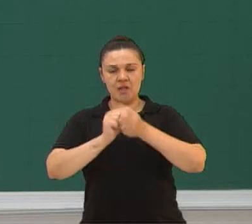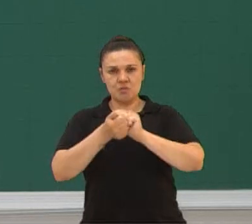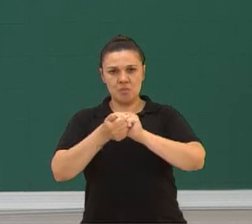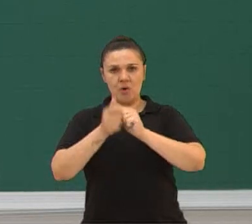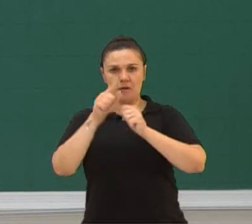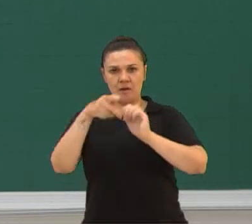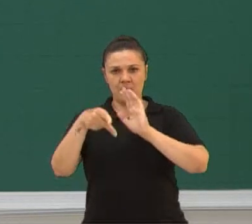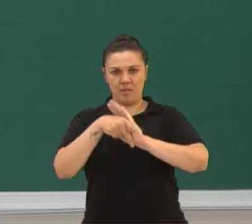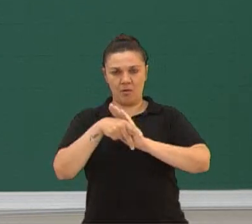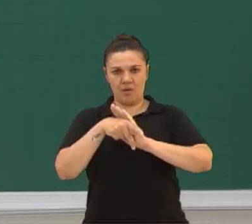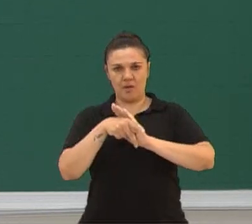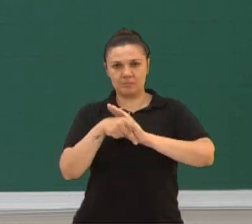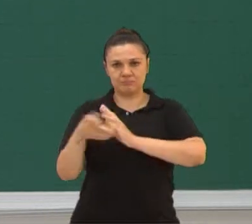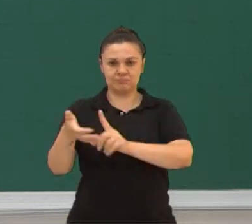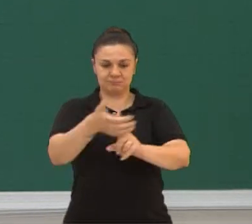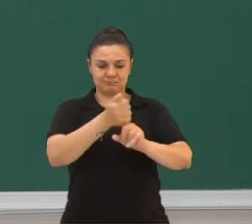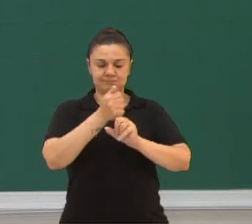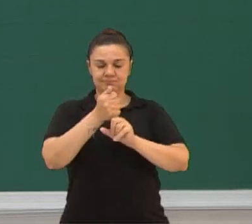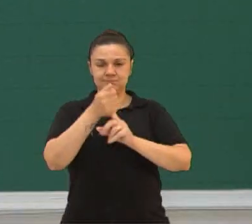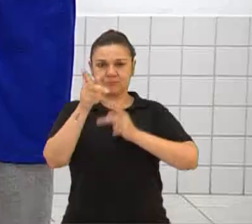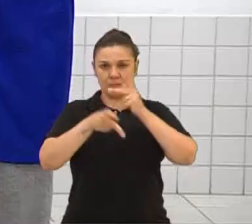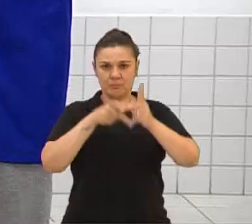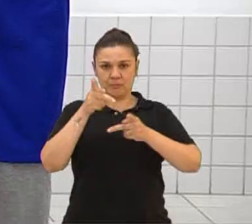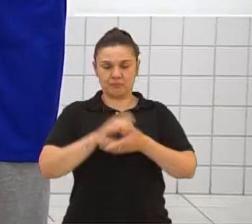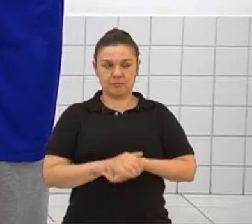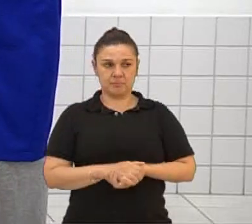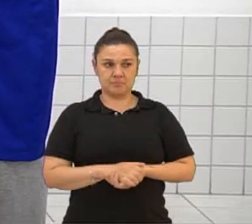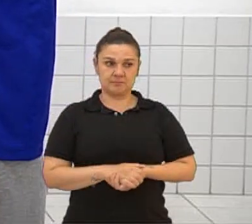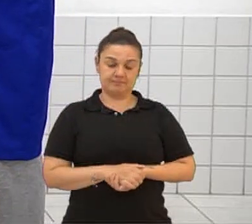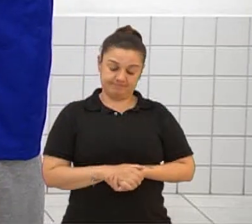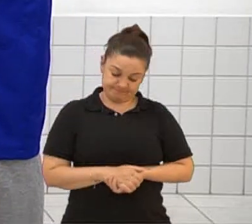se tornando meio de dominação da população?